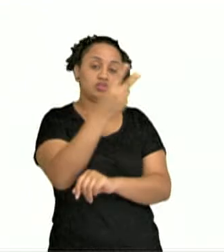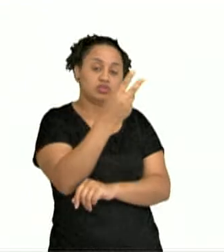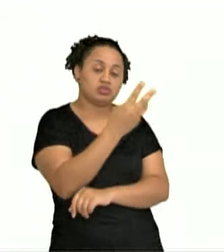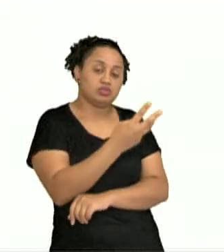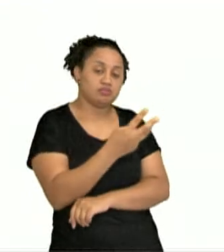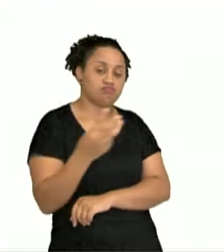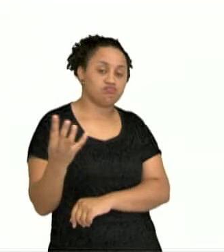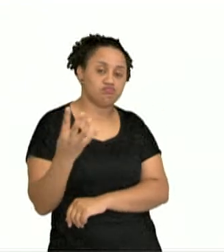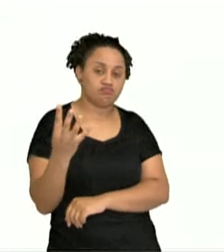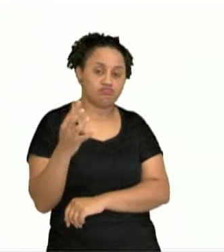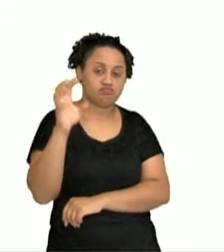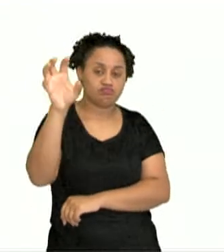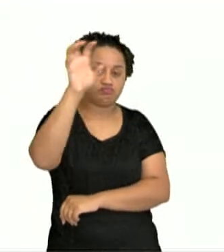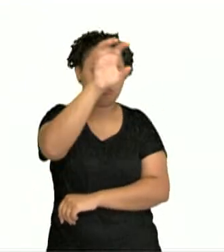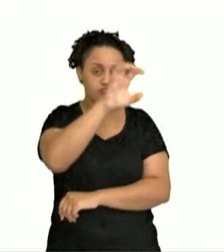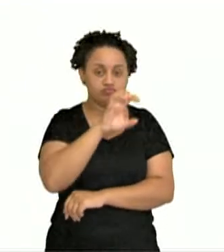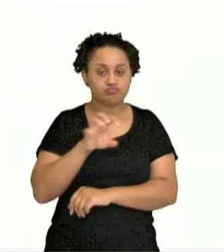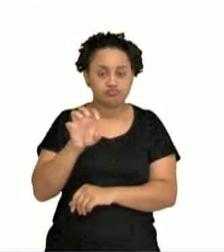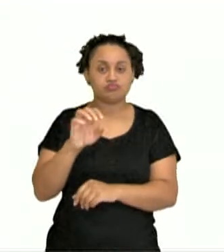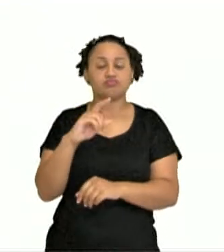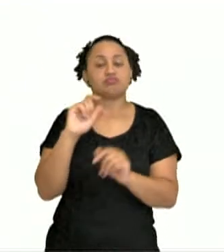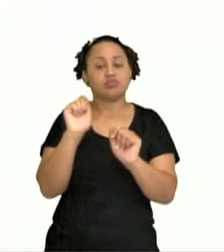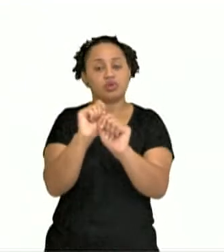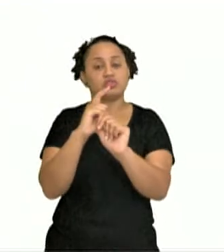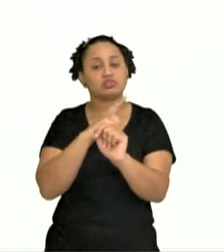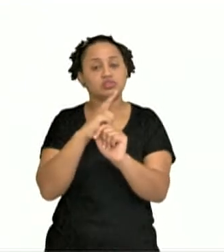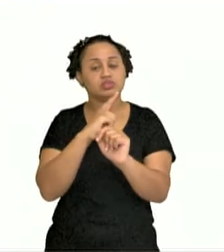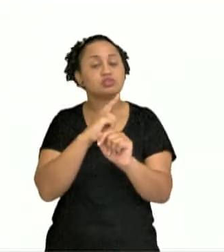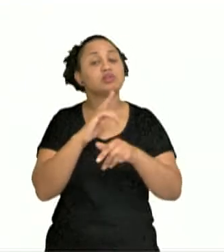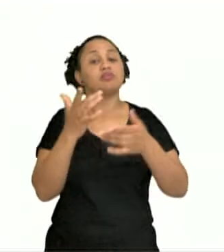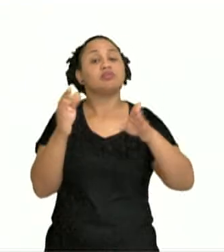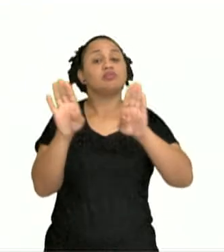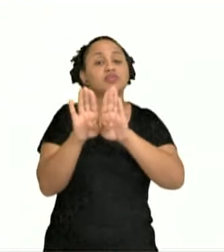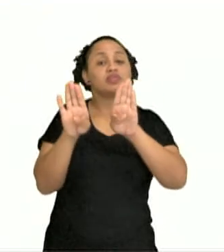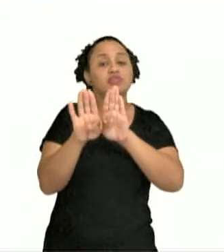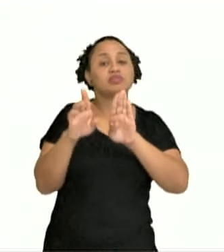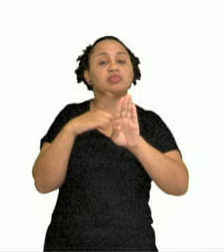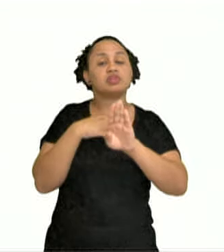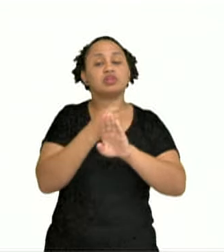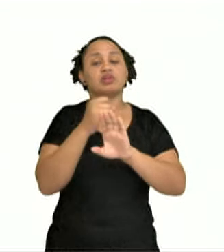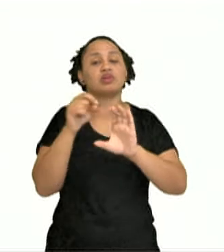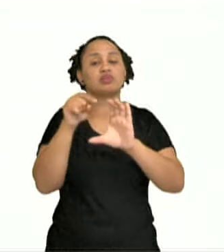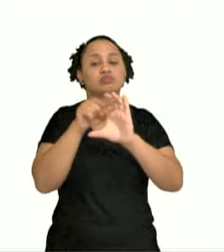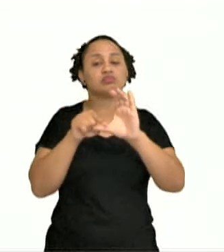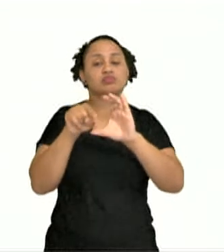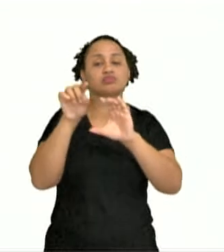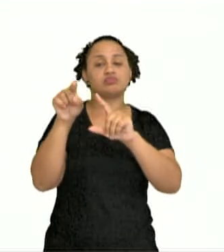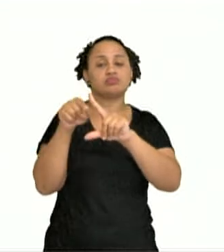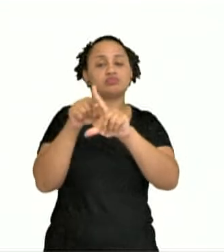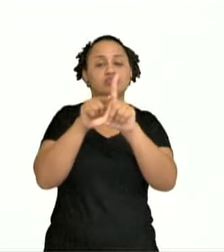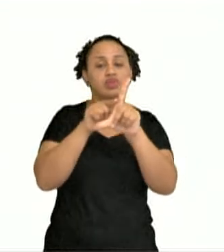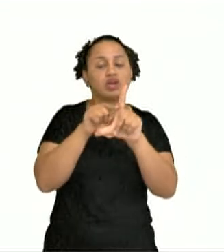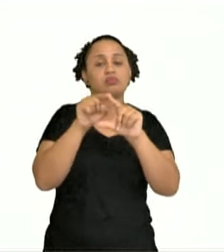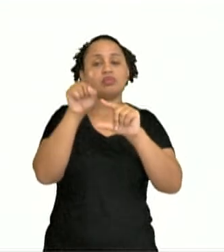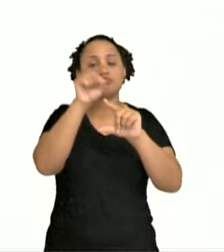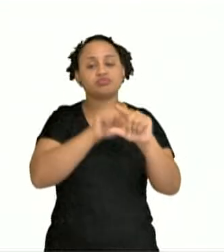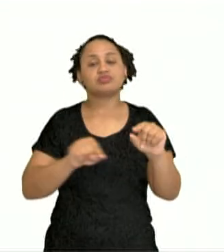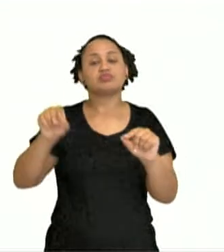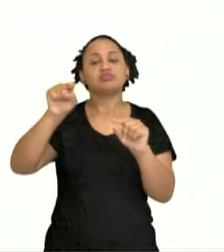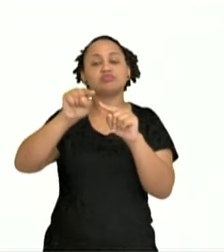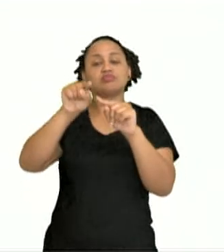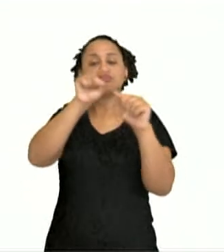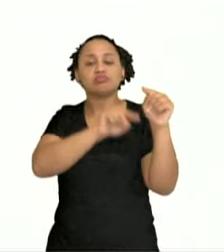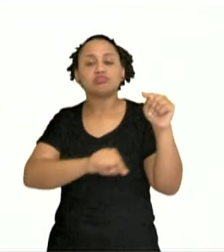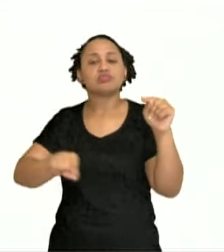segundo, terceiro ou quarto quadrante. Além disso, também temos ângulos que podem dar várias voltas na circunferência